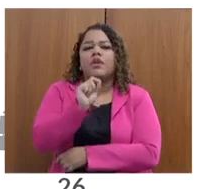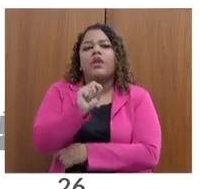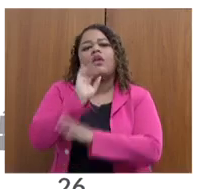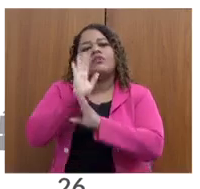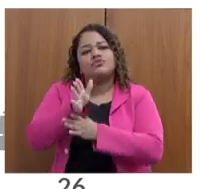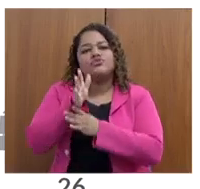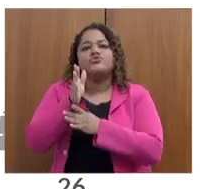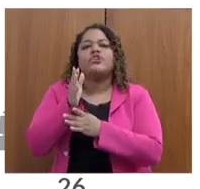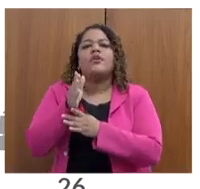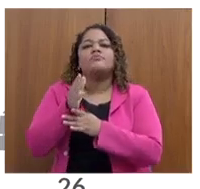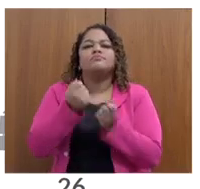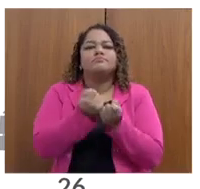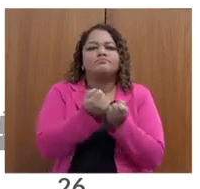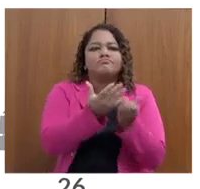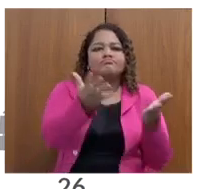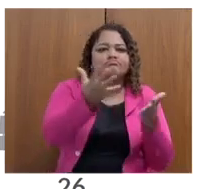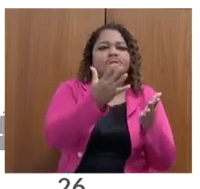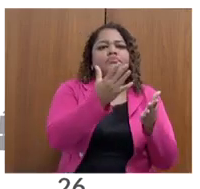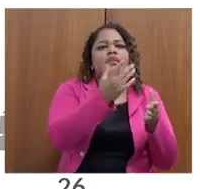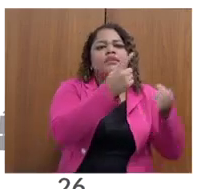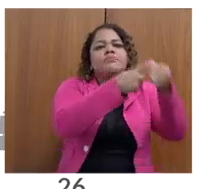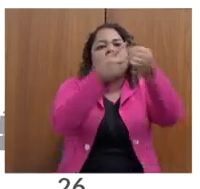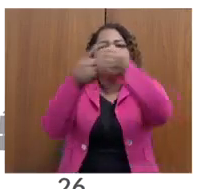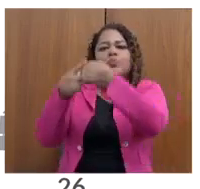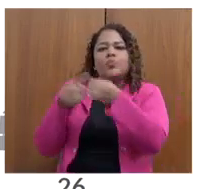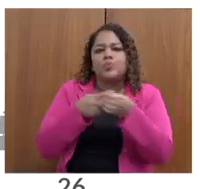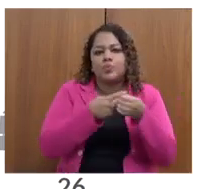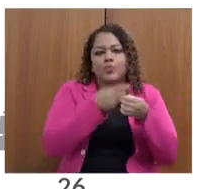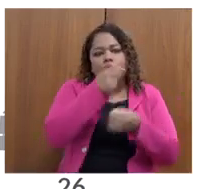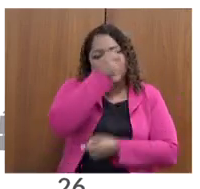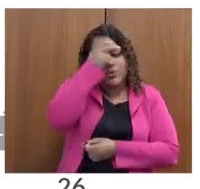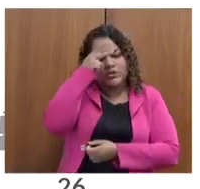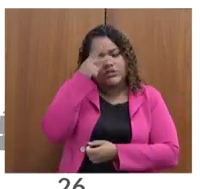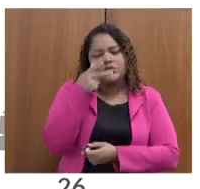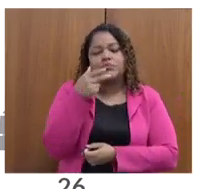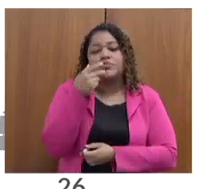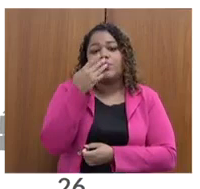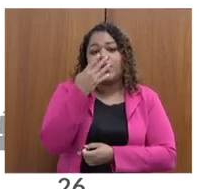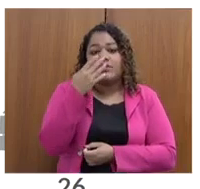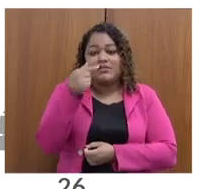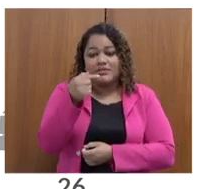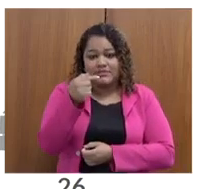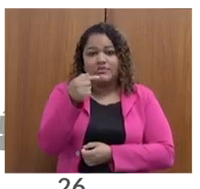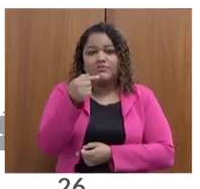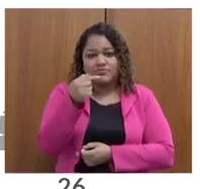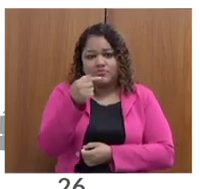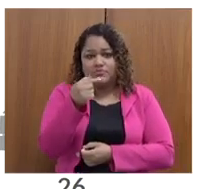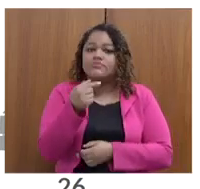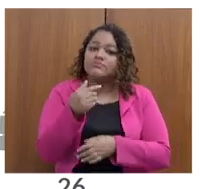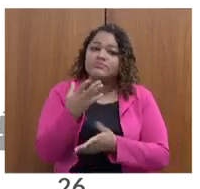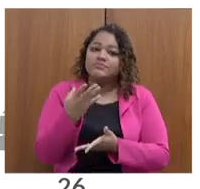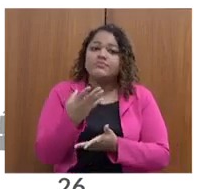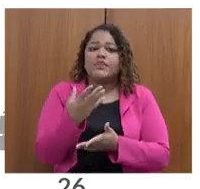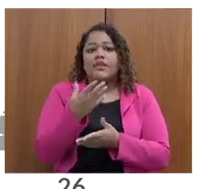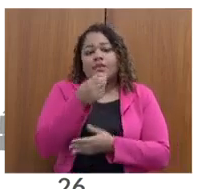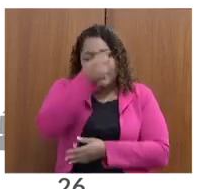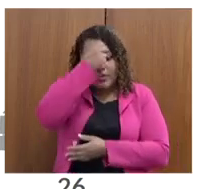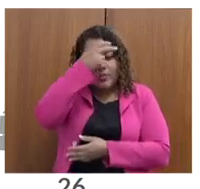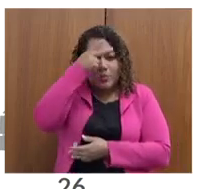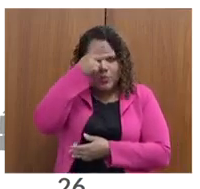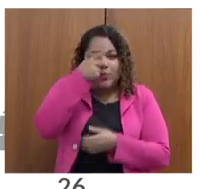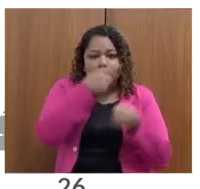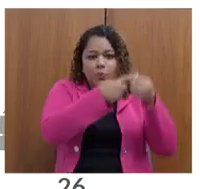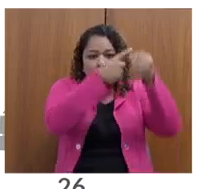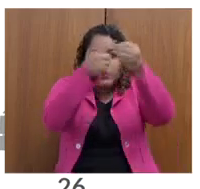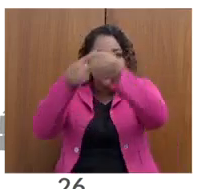faço né é chama atenção para que esses municípios desses 47 municípios